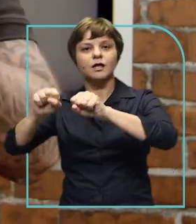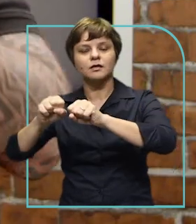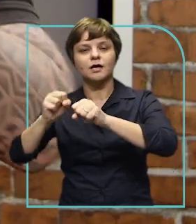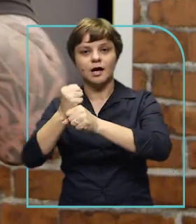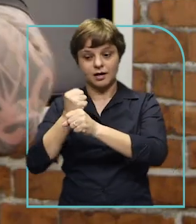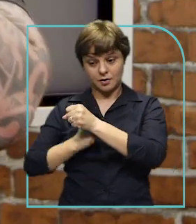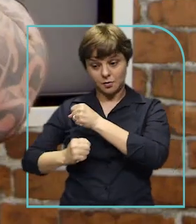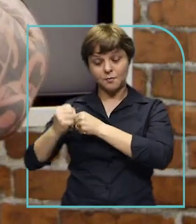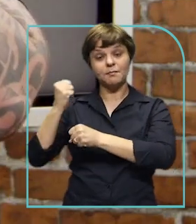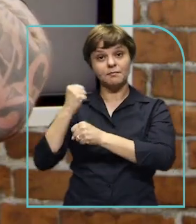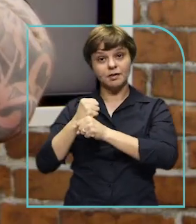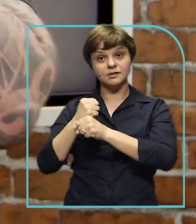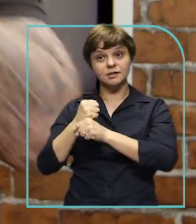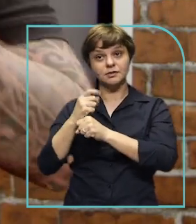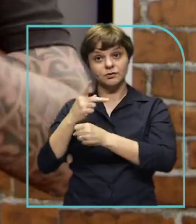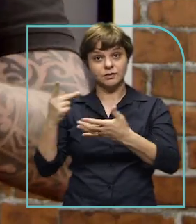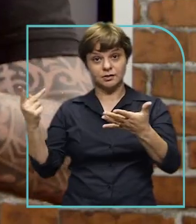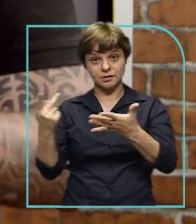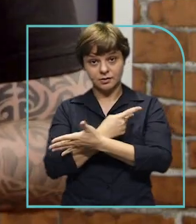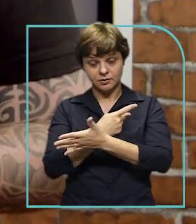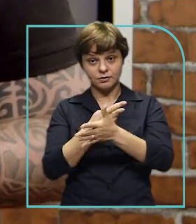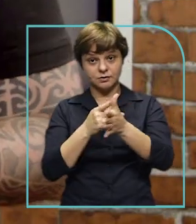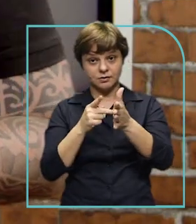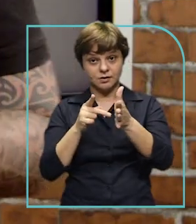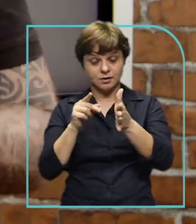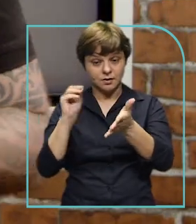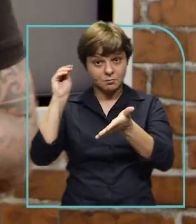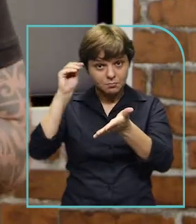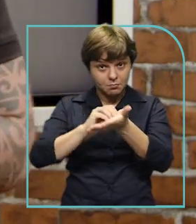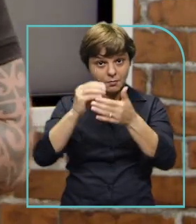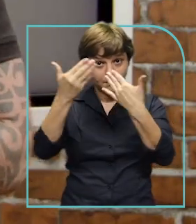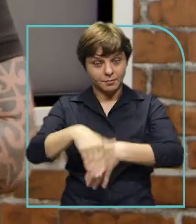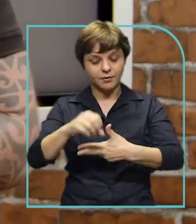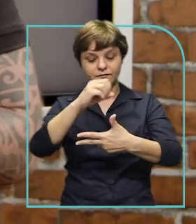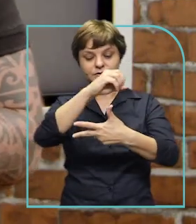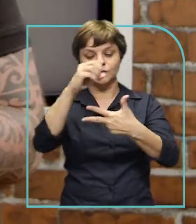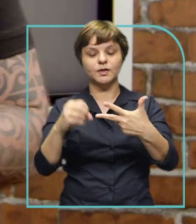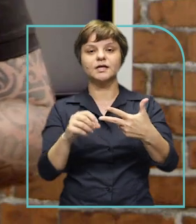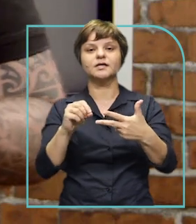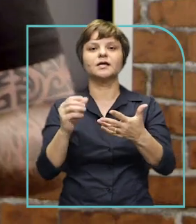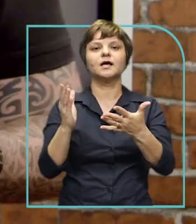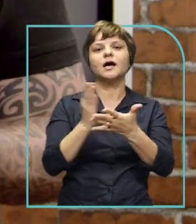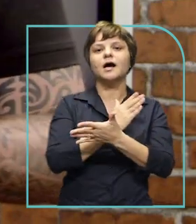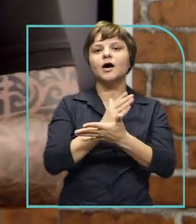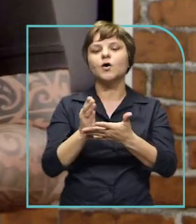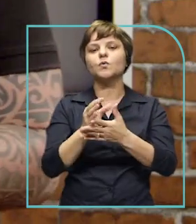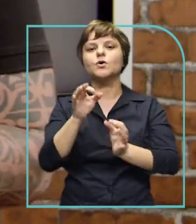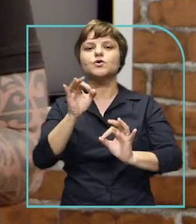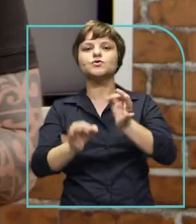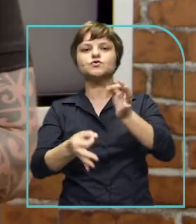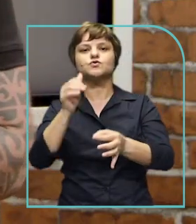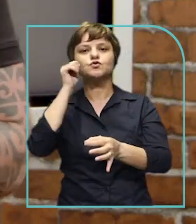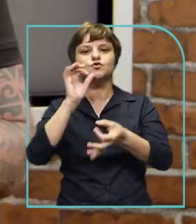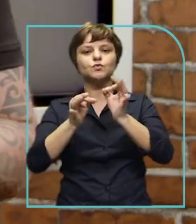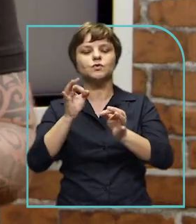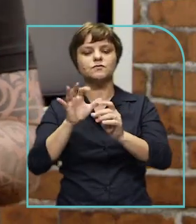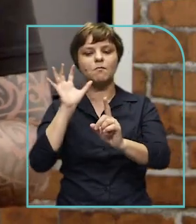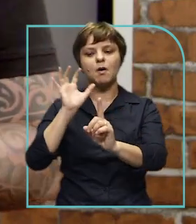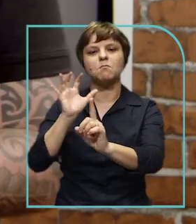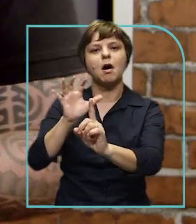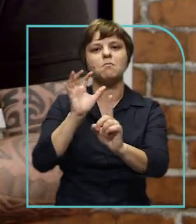E no ano passado, o que caiu no Enem foi justamente isso, né? Que algumas juízas